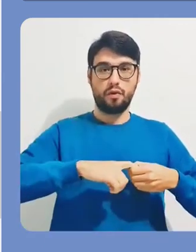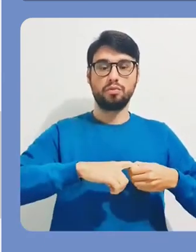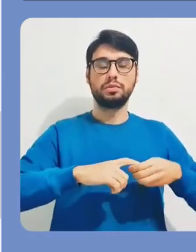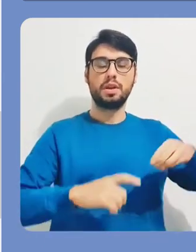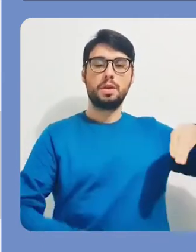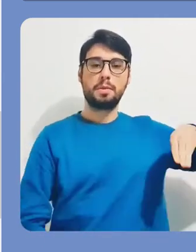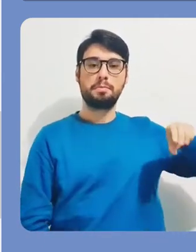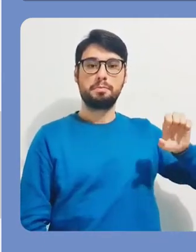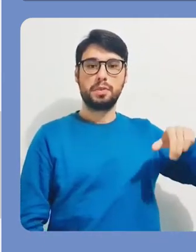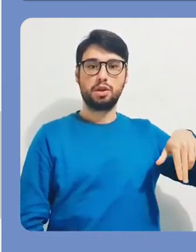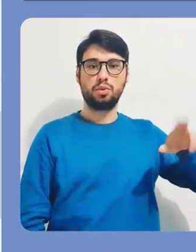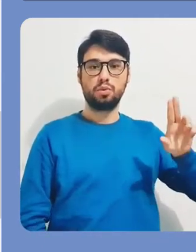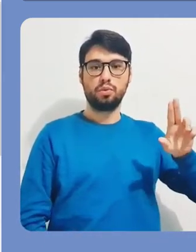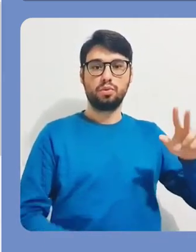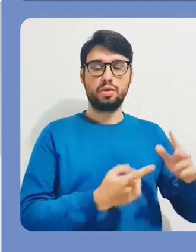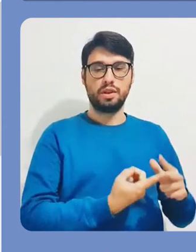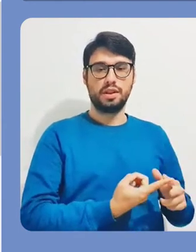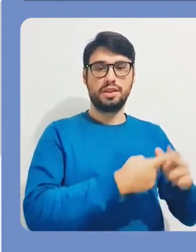desejo.